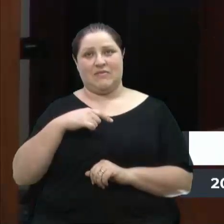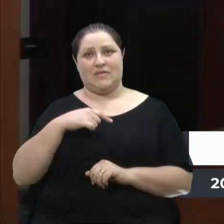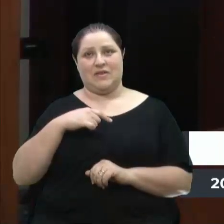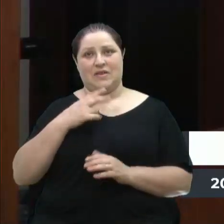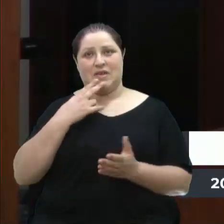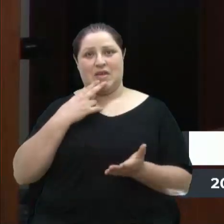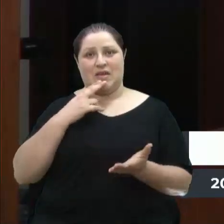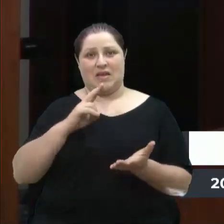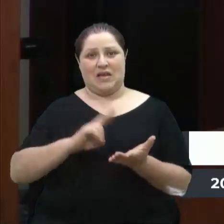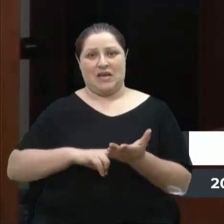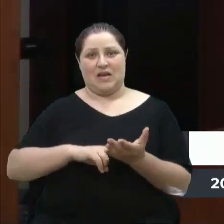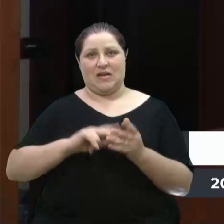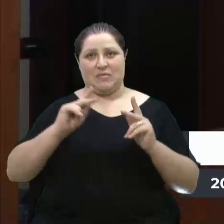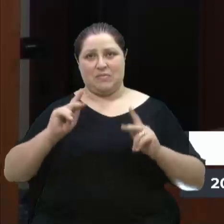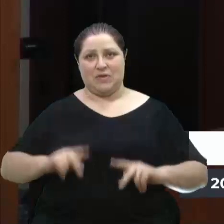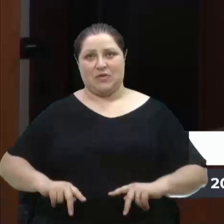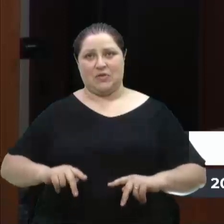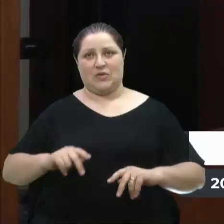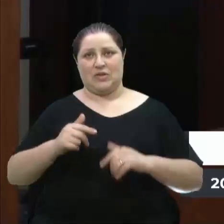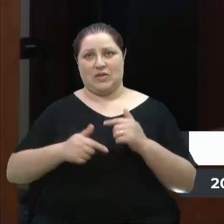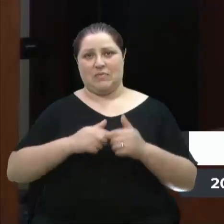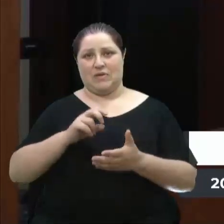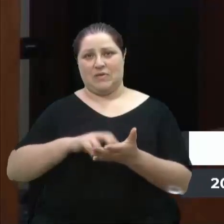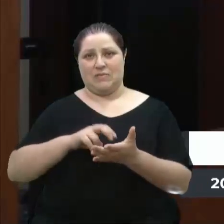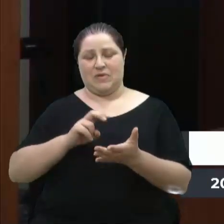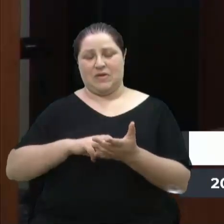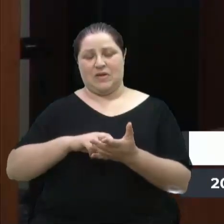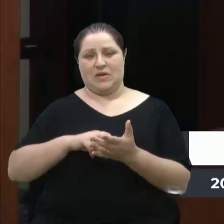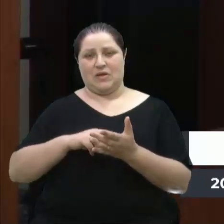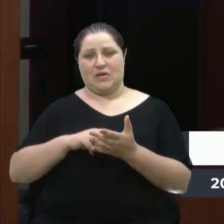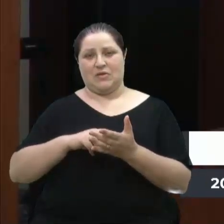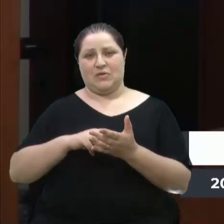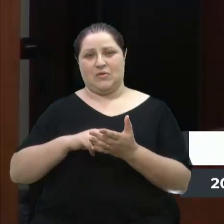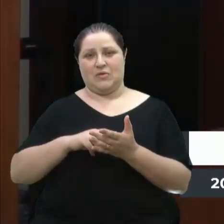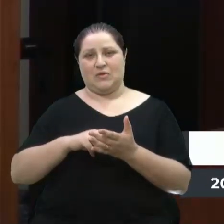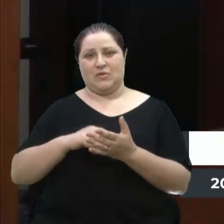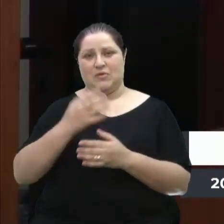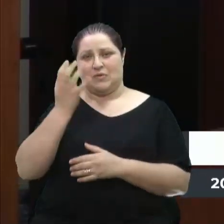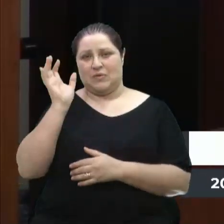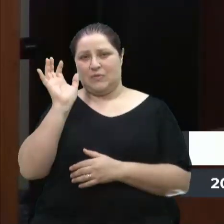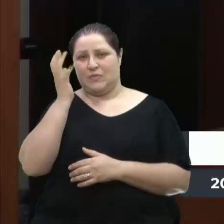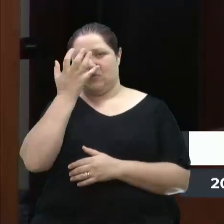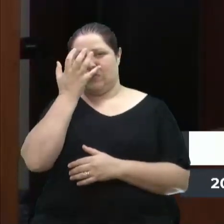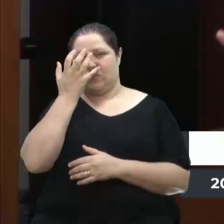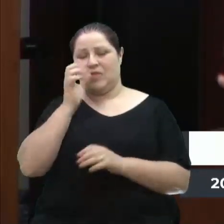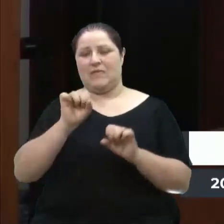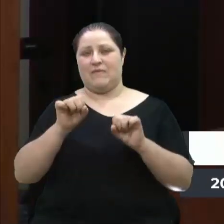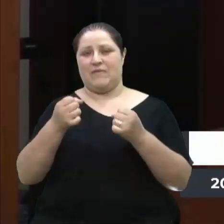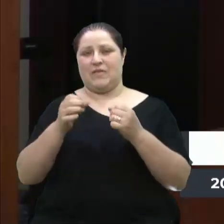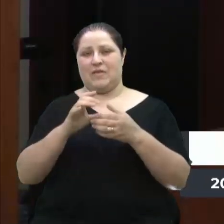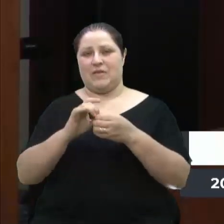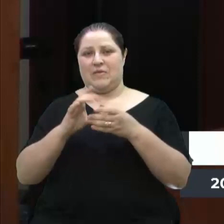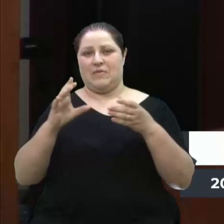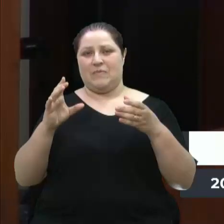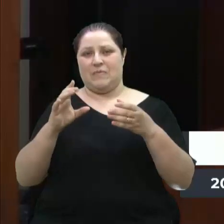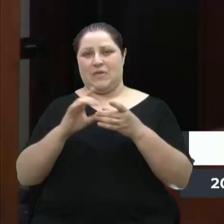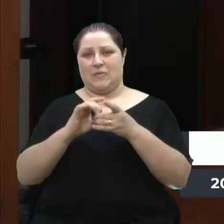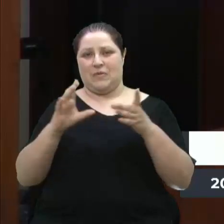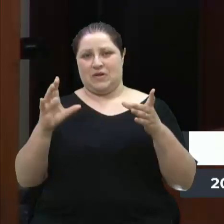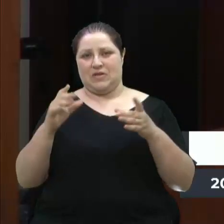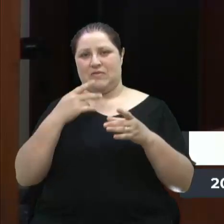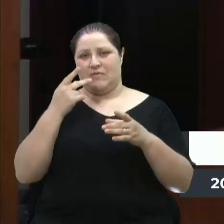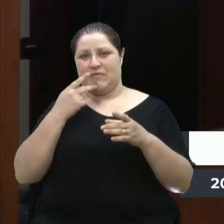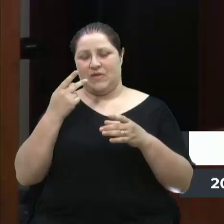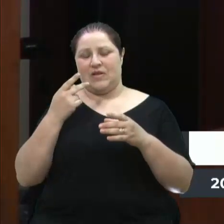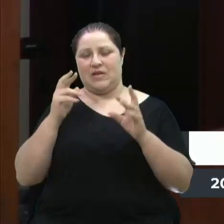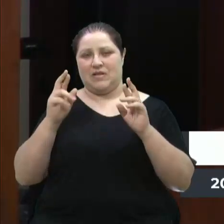banqueiros disfarçados de defensores da democracia, né, a favor da volta